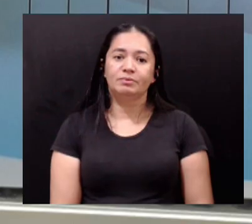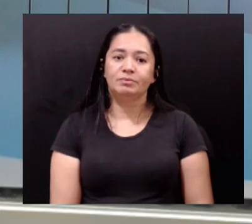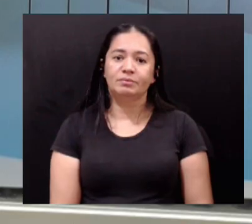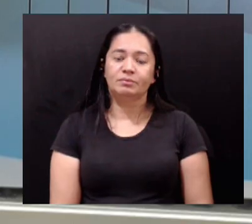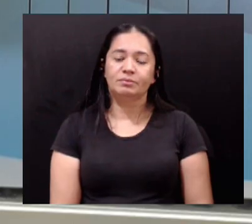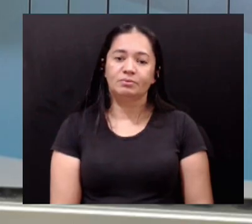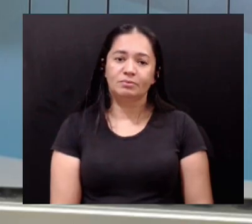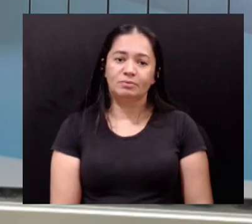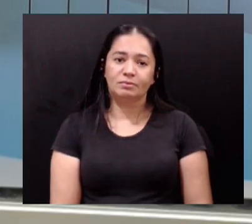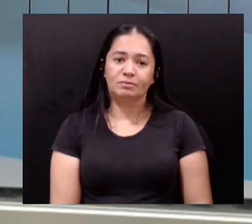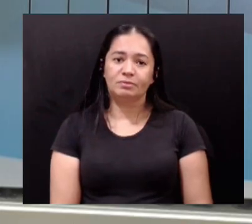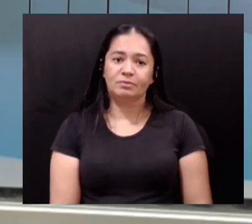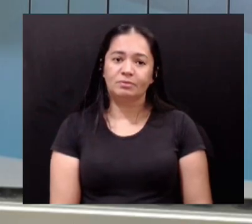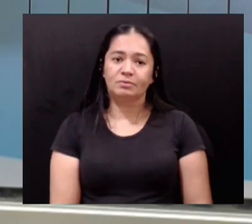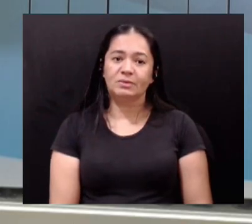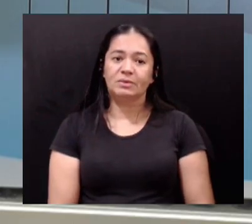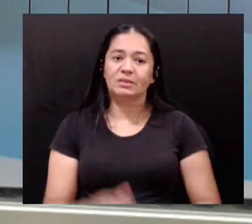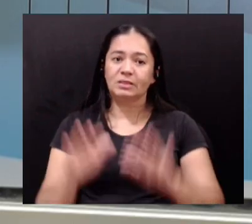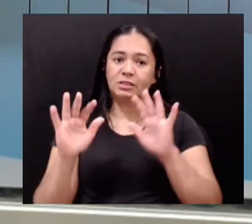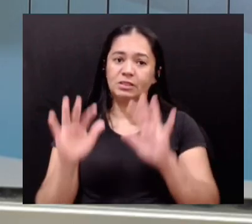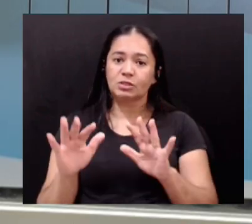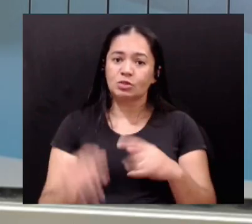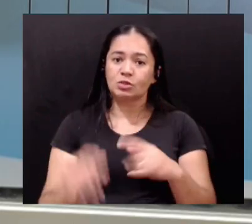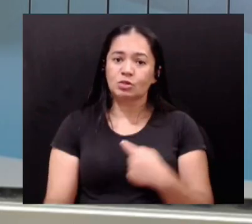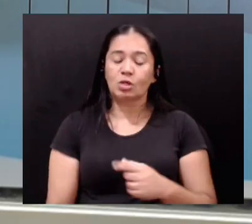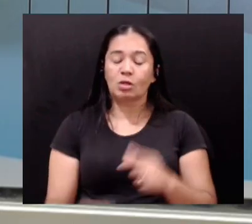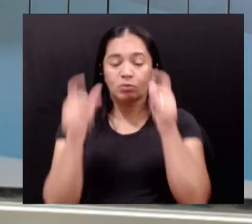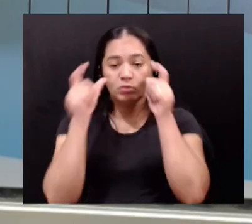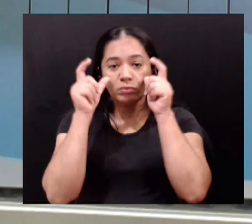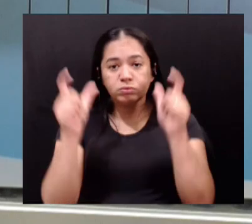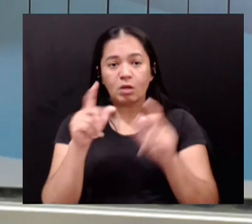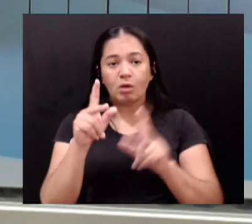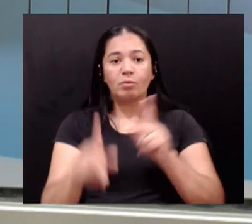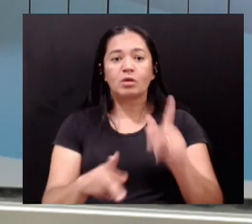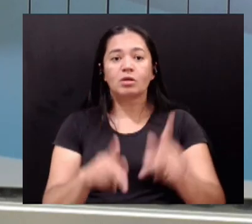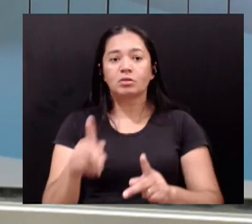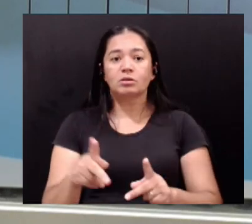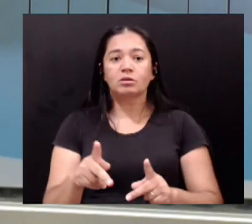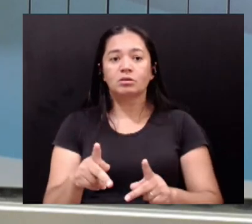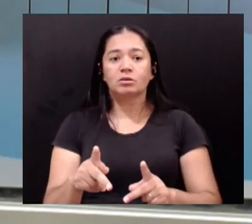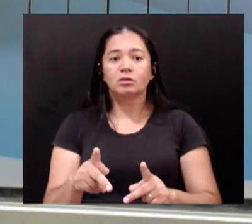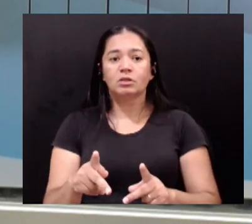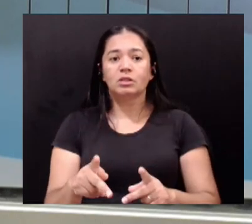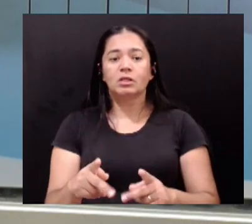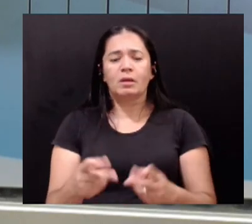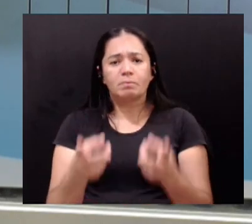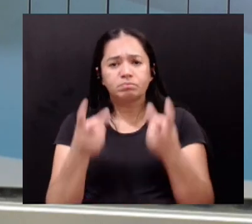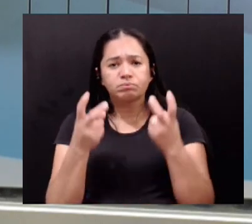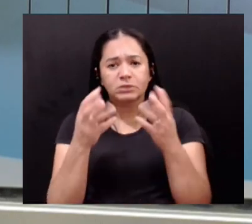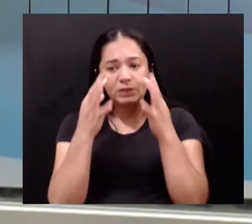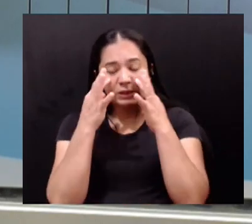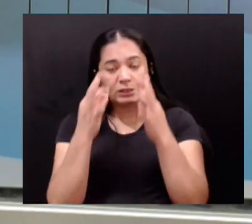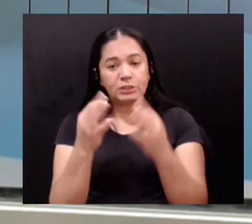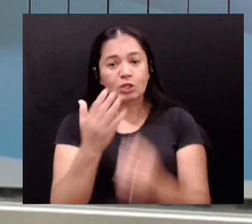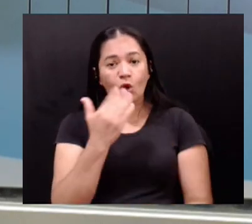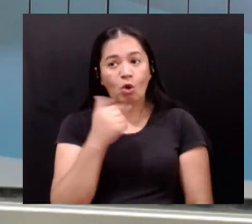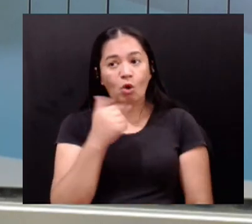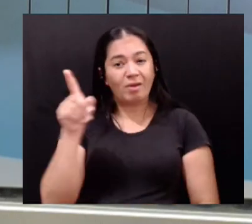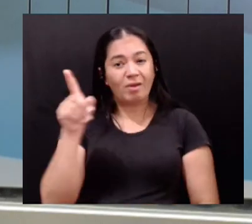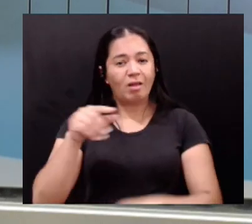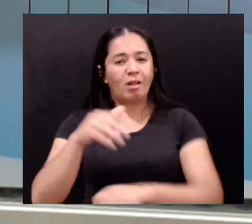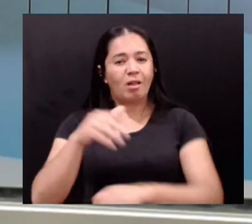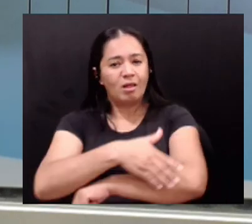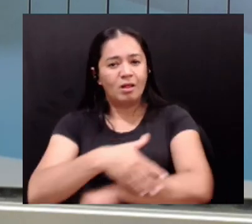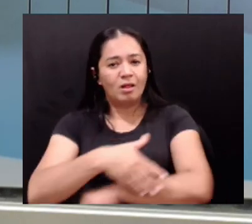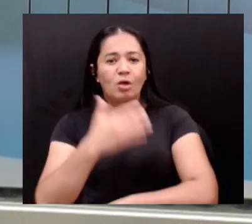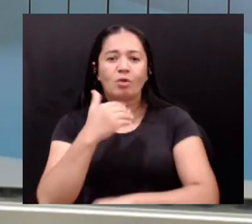nesse caso, a gente aqui é um alerta, né, para a população ver bem o que vai comer aí na rua, né, se alimentar aí de uma forma